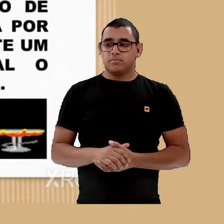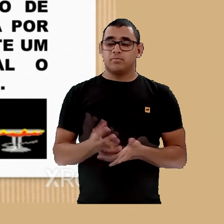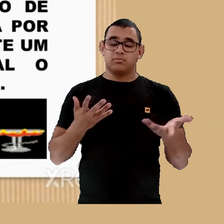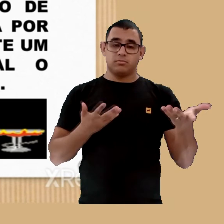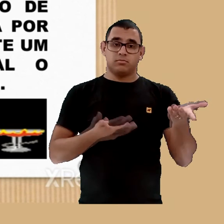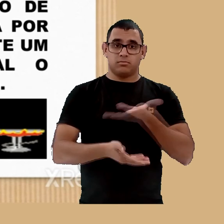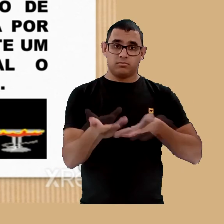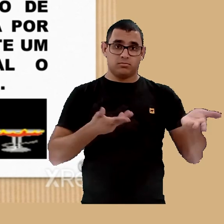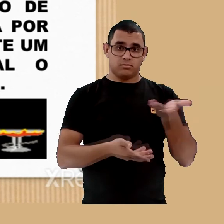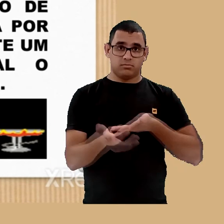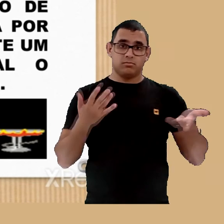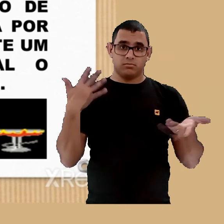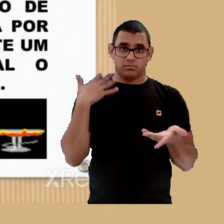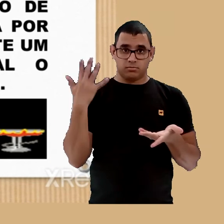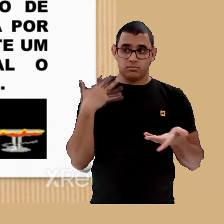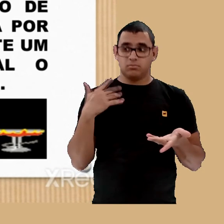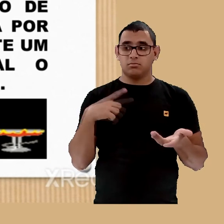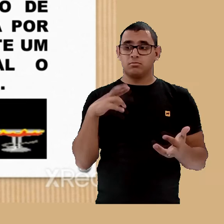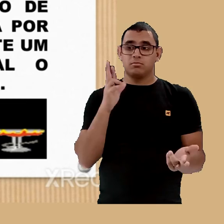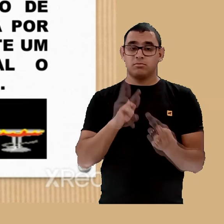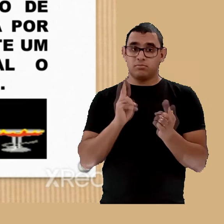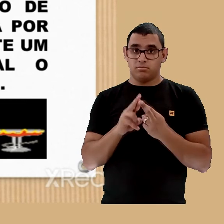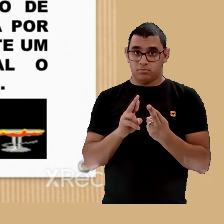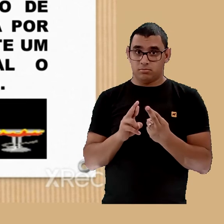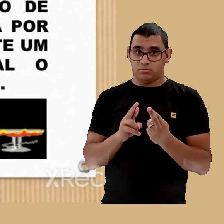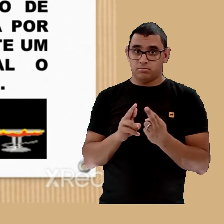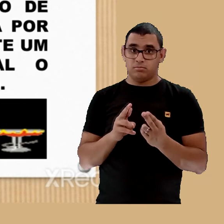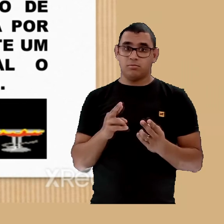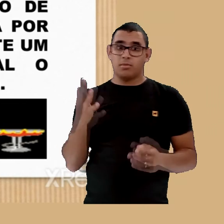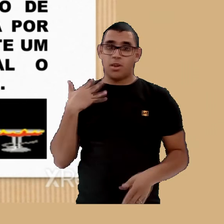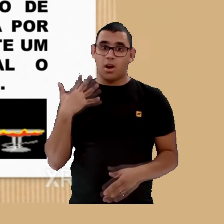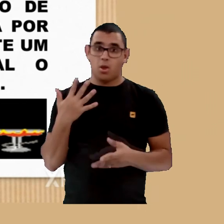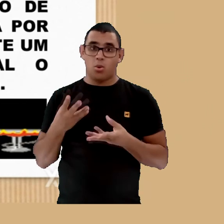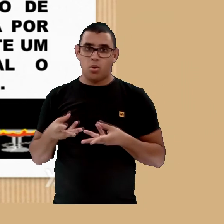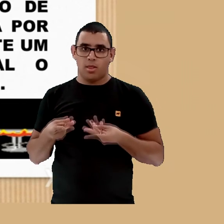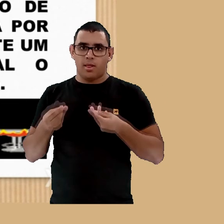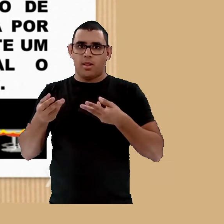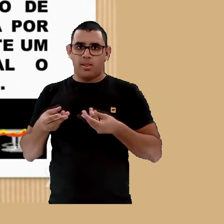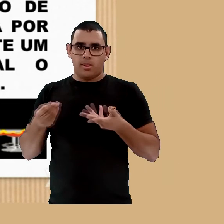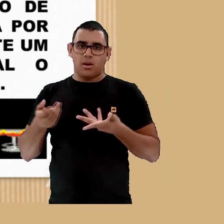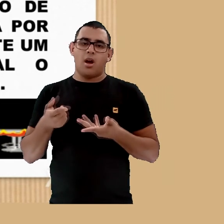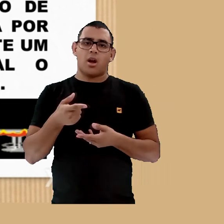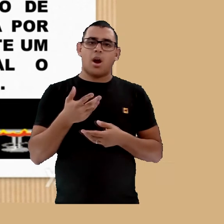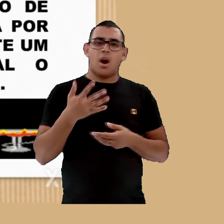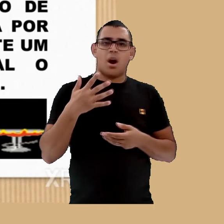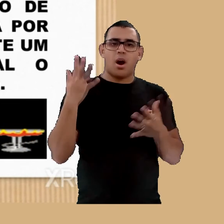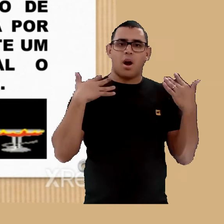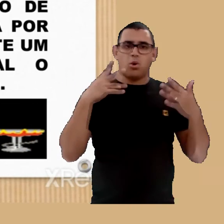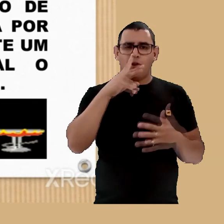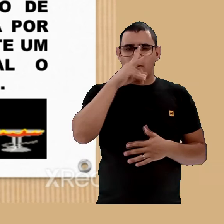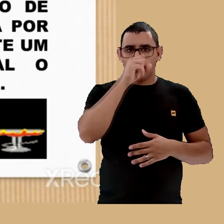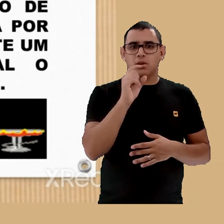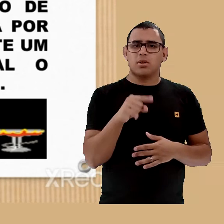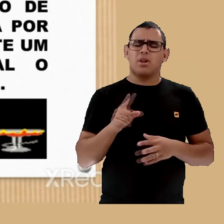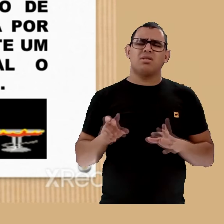Trocas de calor. Então, nós temos a relação entre calor sensível e calor latente. E